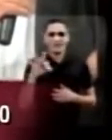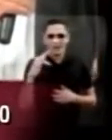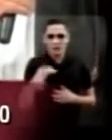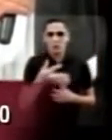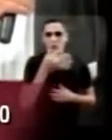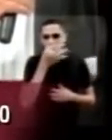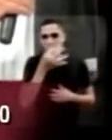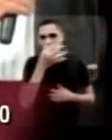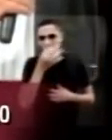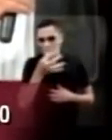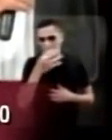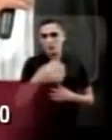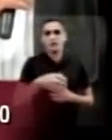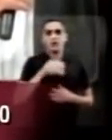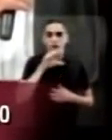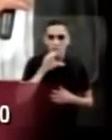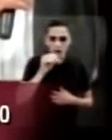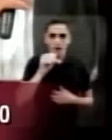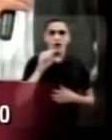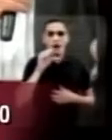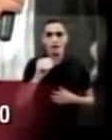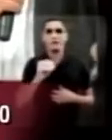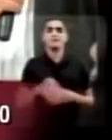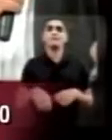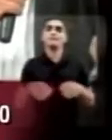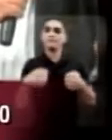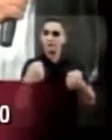saúde, porque em 30% dos